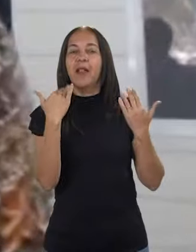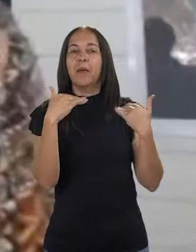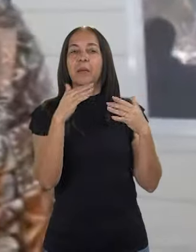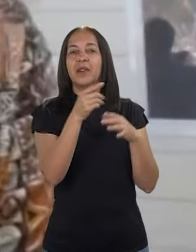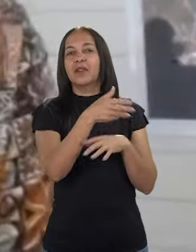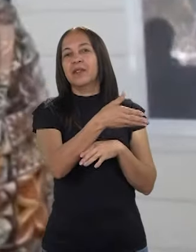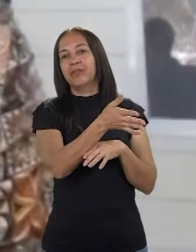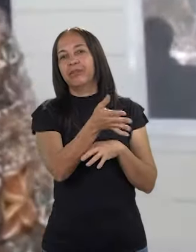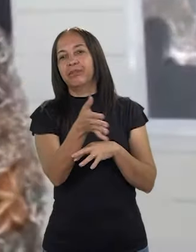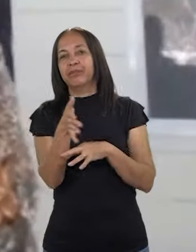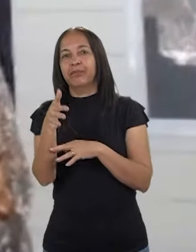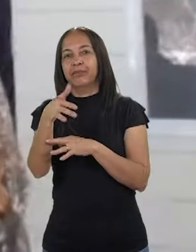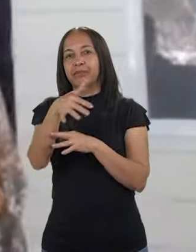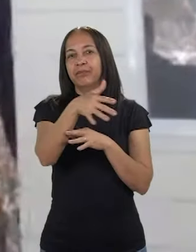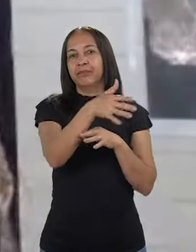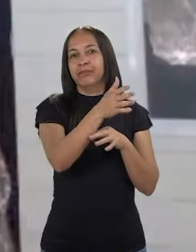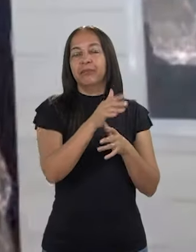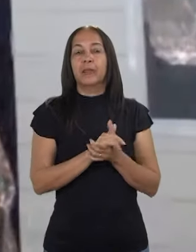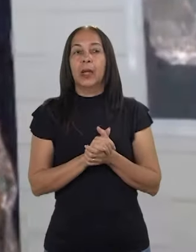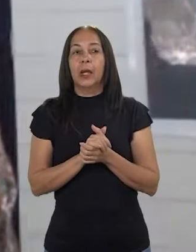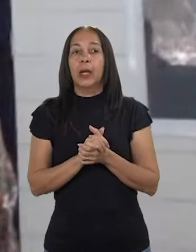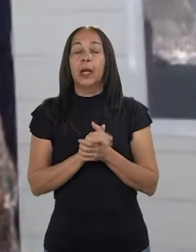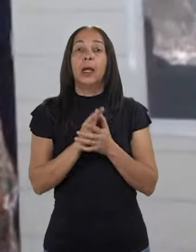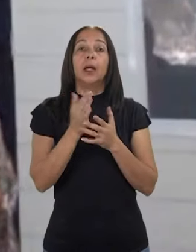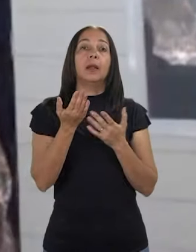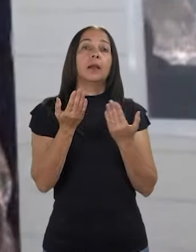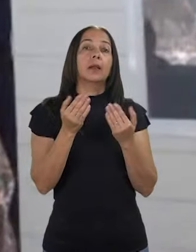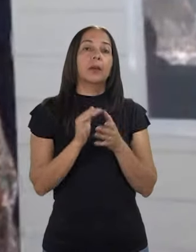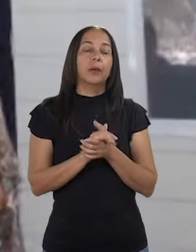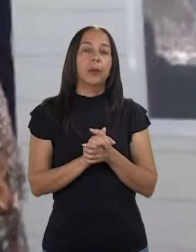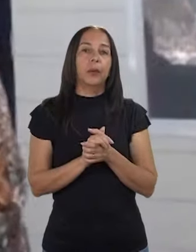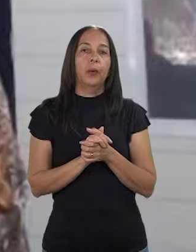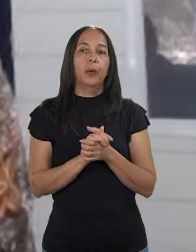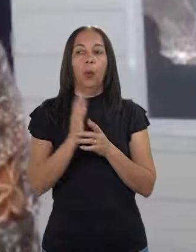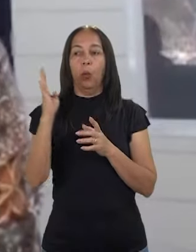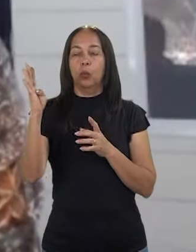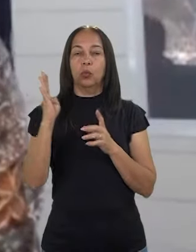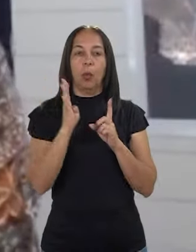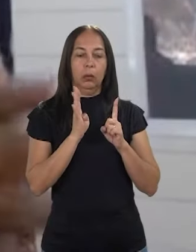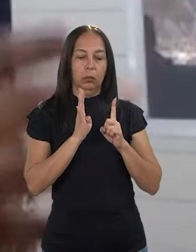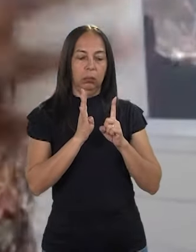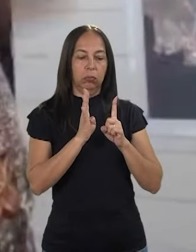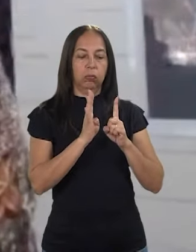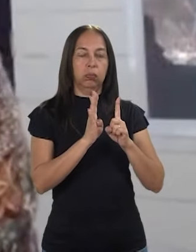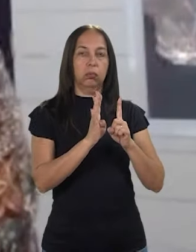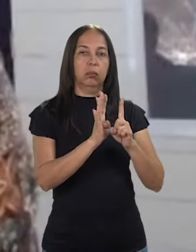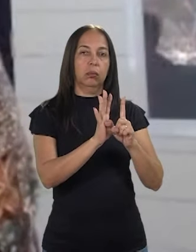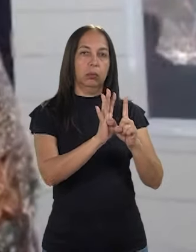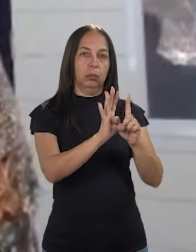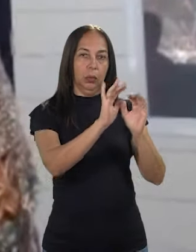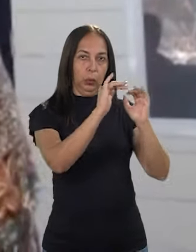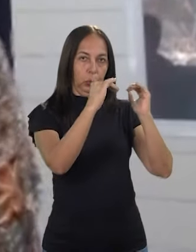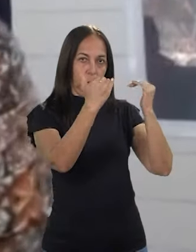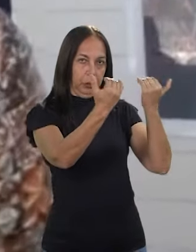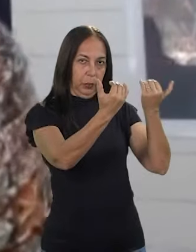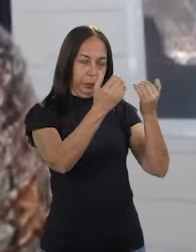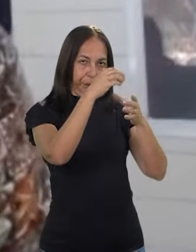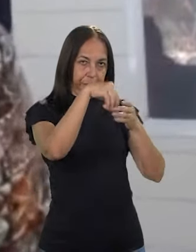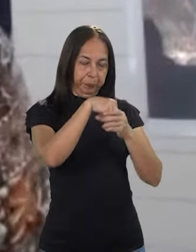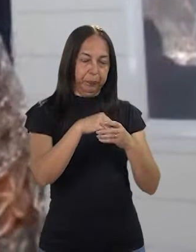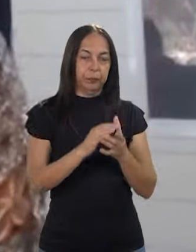e a Arena cheia etc eh Então conduzia esse rapaz pela extensão do do campo